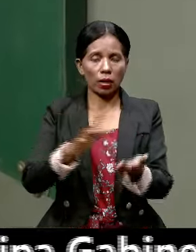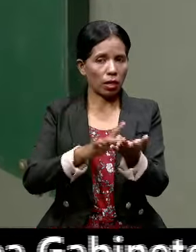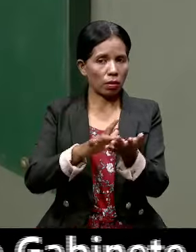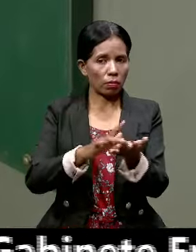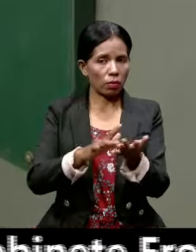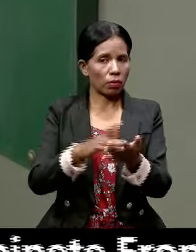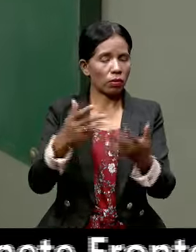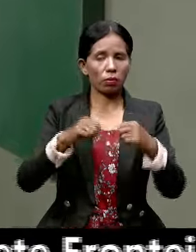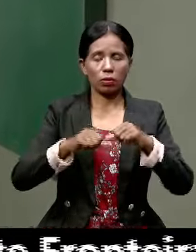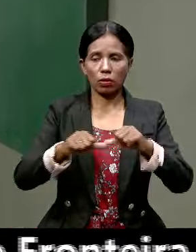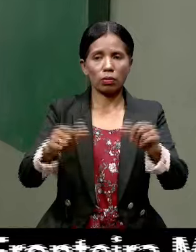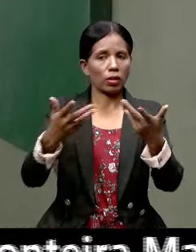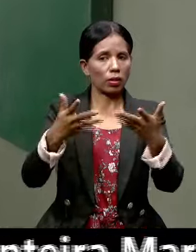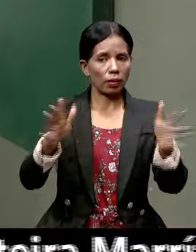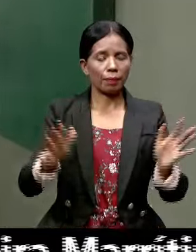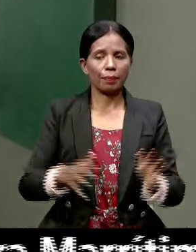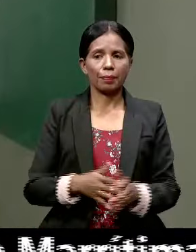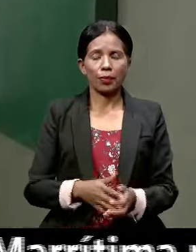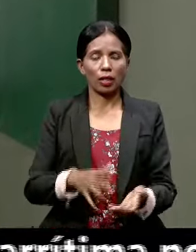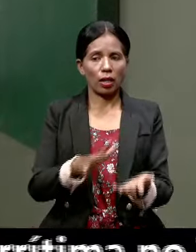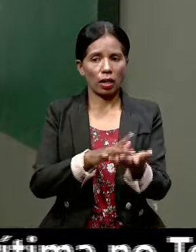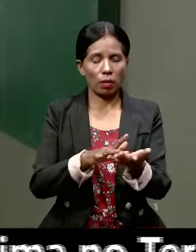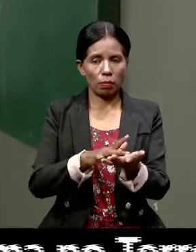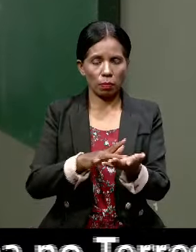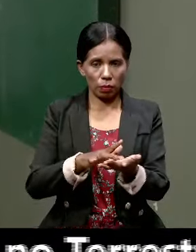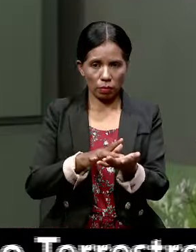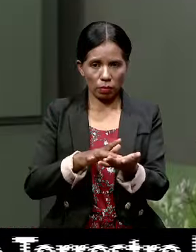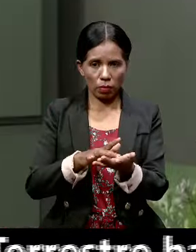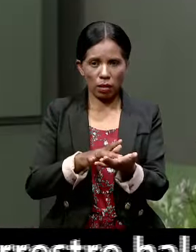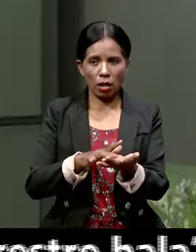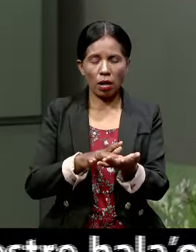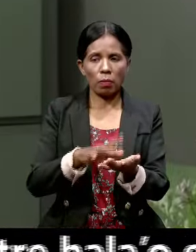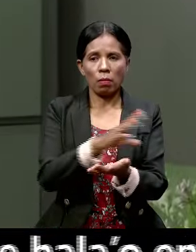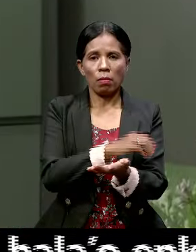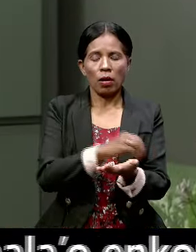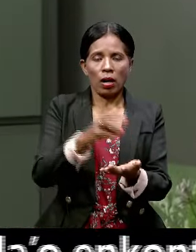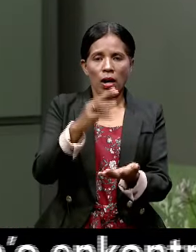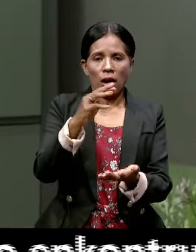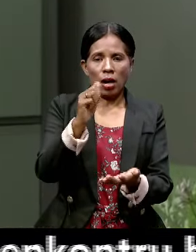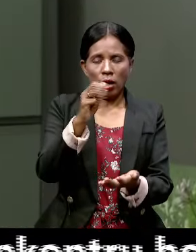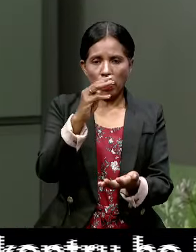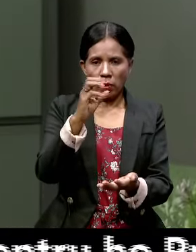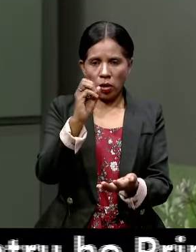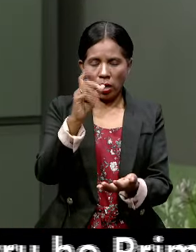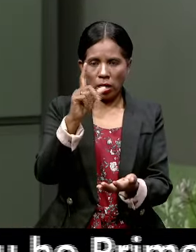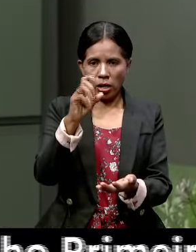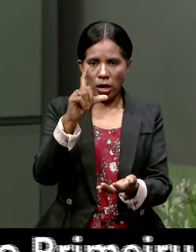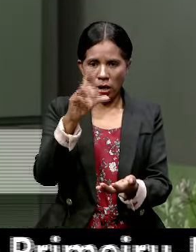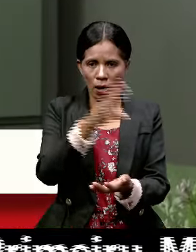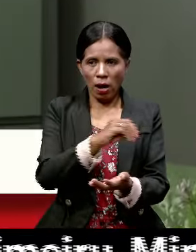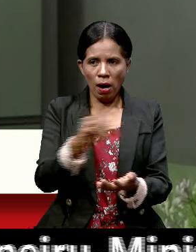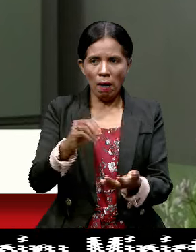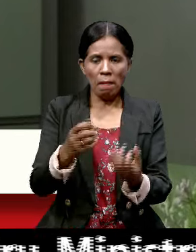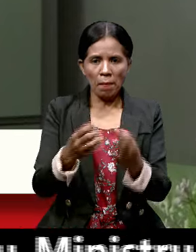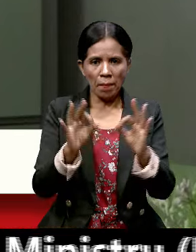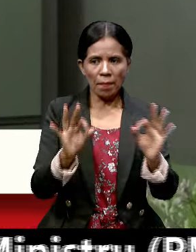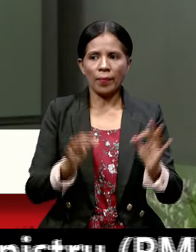mamo ai moro amoxilin mai be a quantidade lá tuir hot point mak ho di bain ruak kot ho